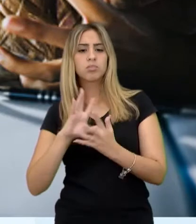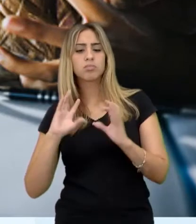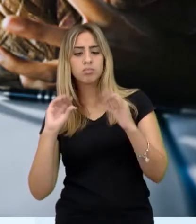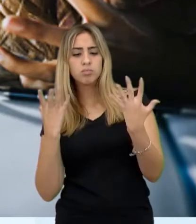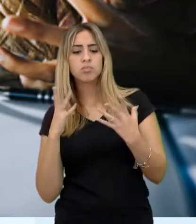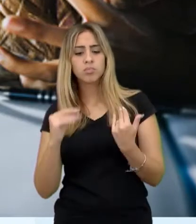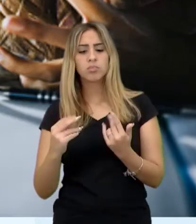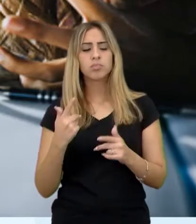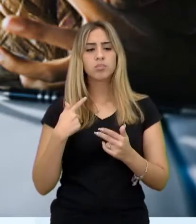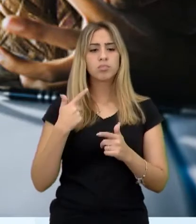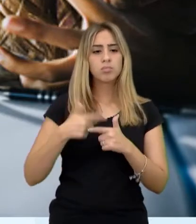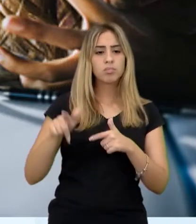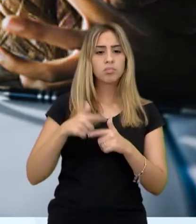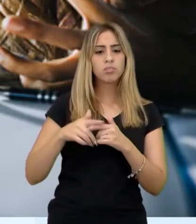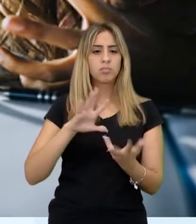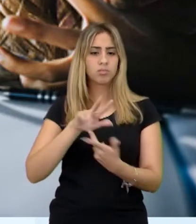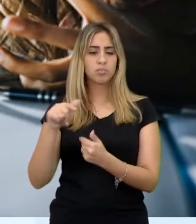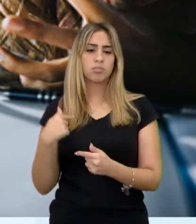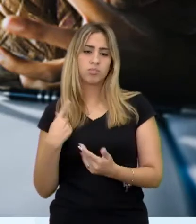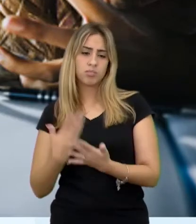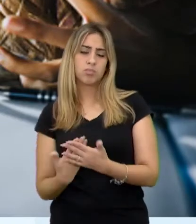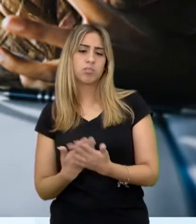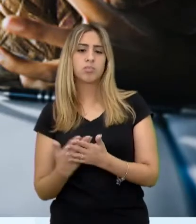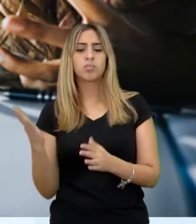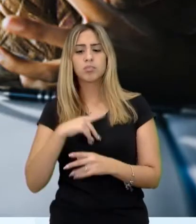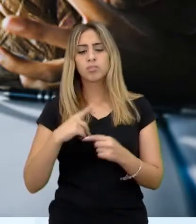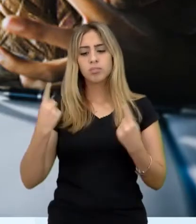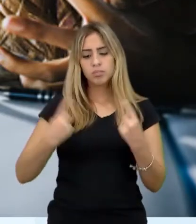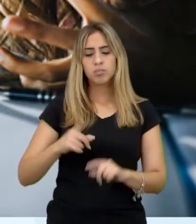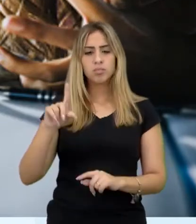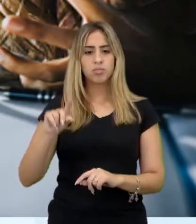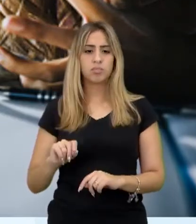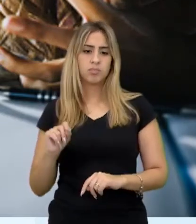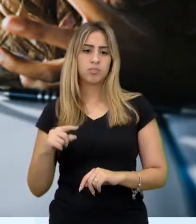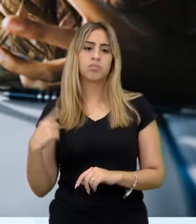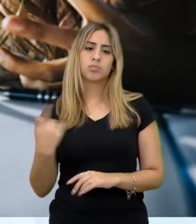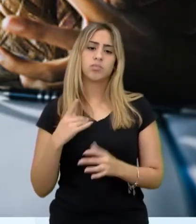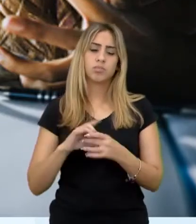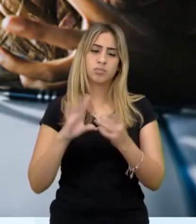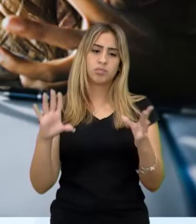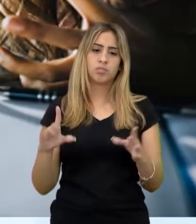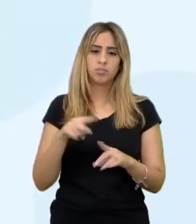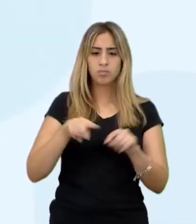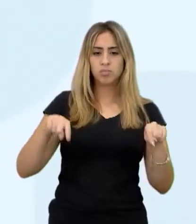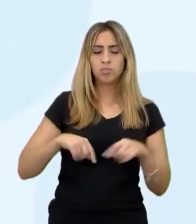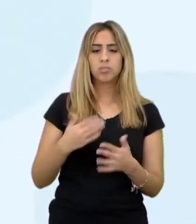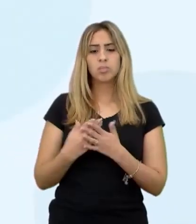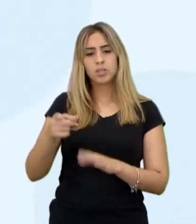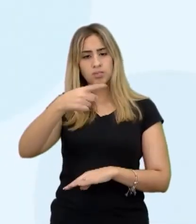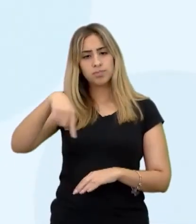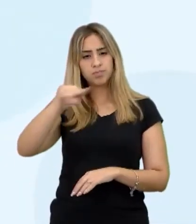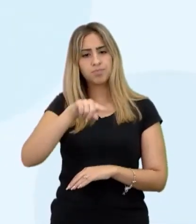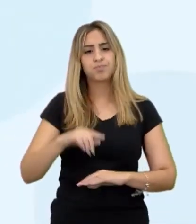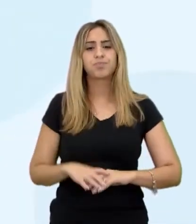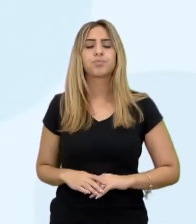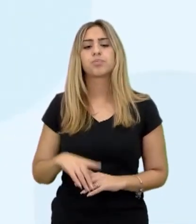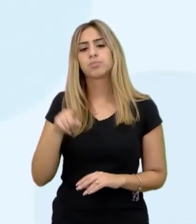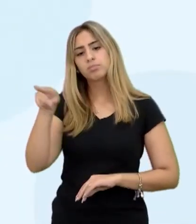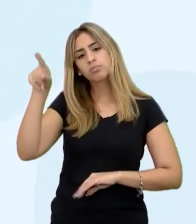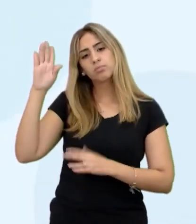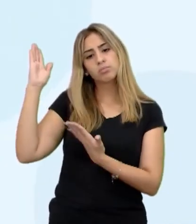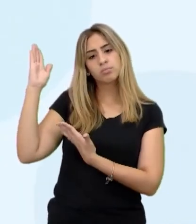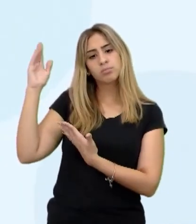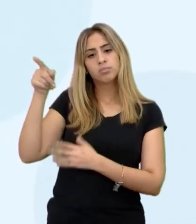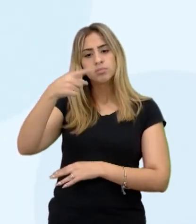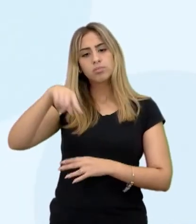problemas socioambientais assim em uma aula, mas vamos com um desafio menor. E aí eu vou deixar na sala de aula para vocês essas